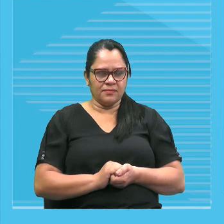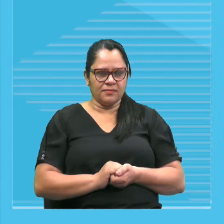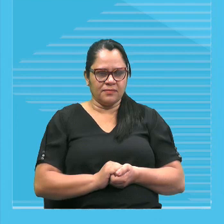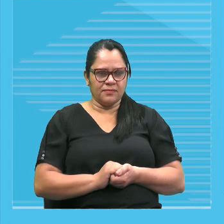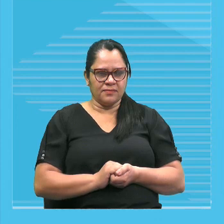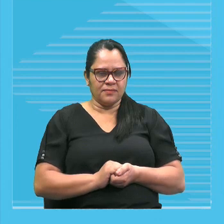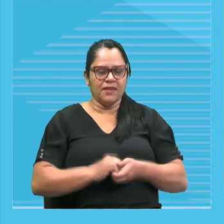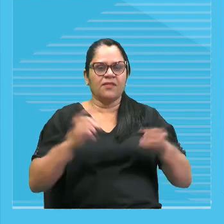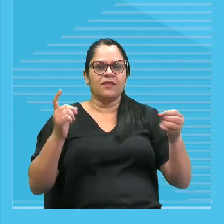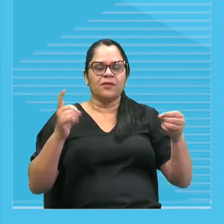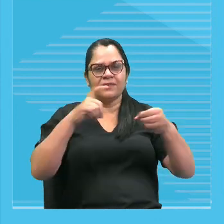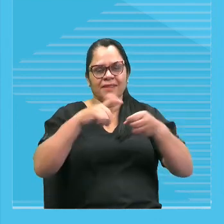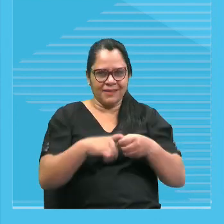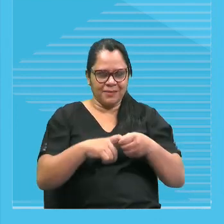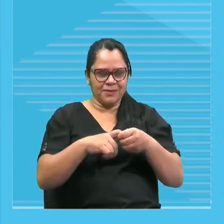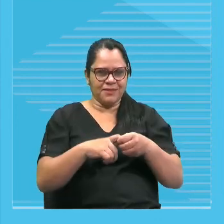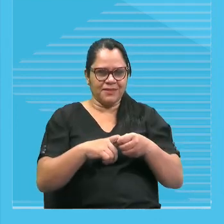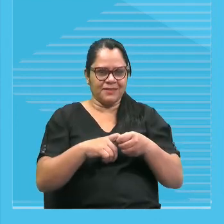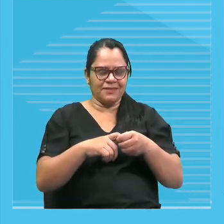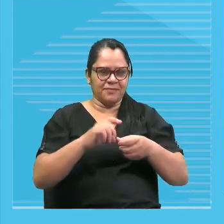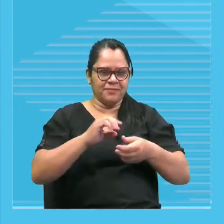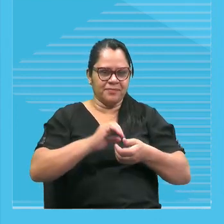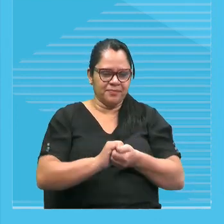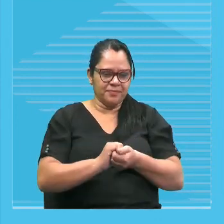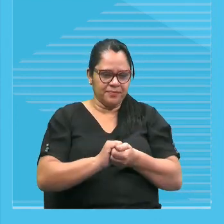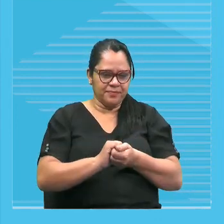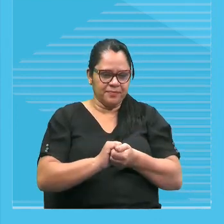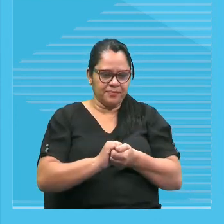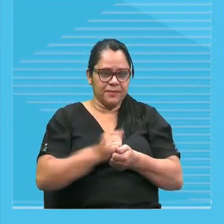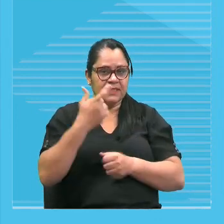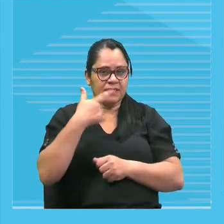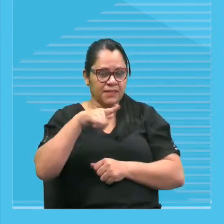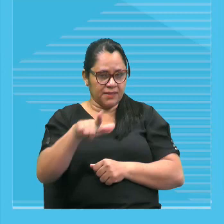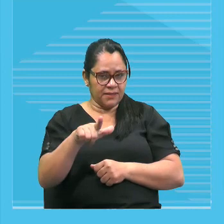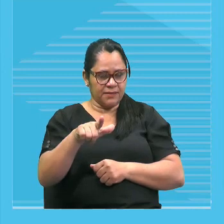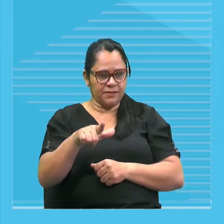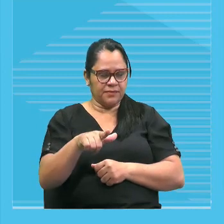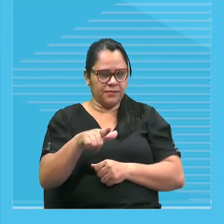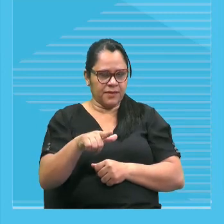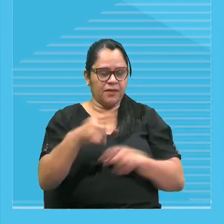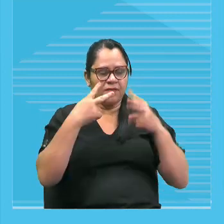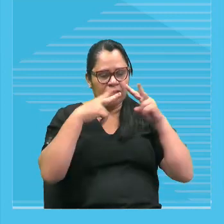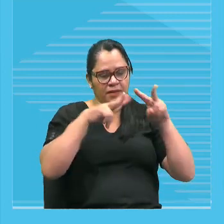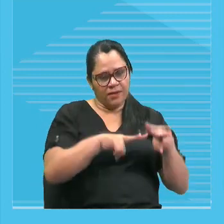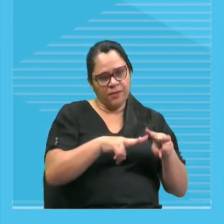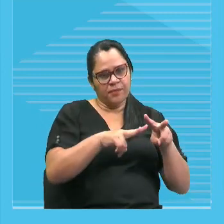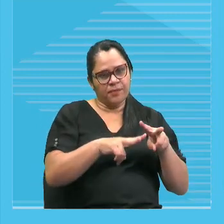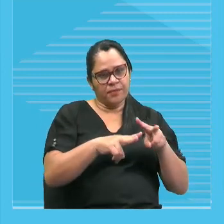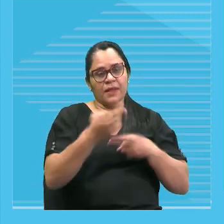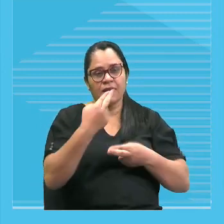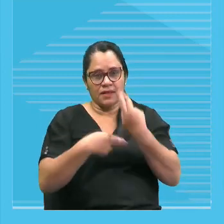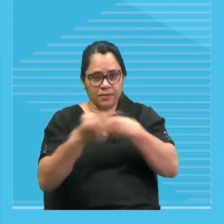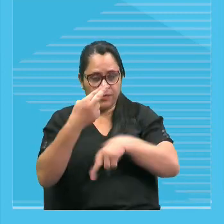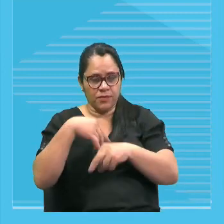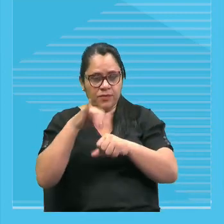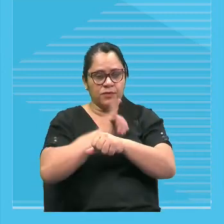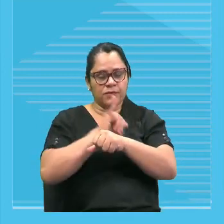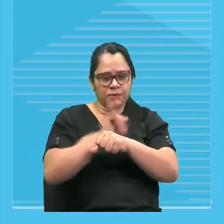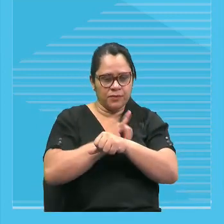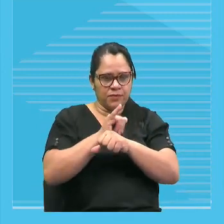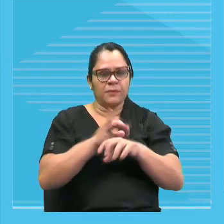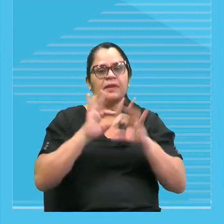Ok vamos lá veio resposta do YouTube Maria Josélia muito